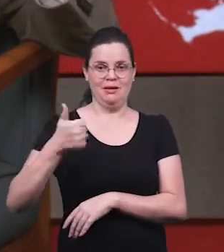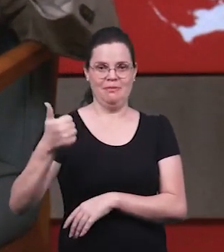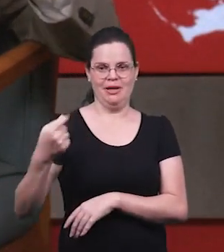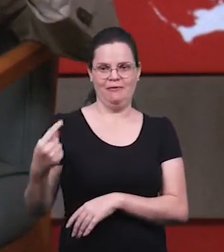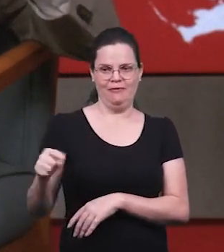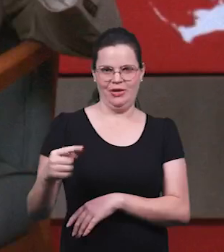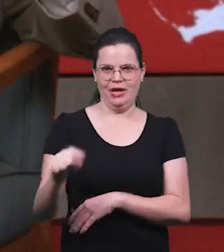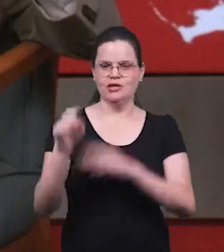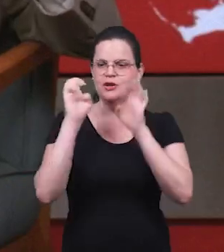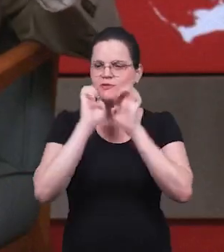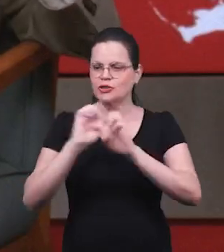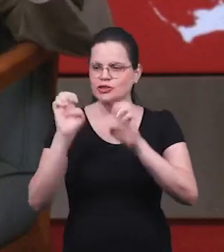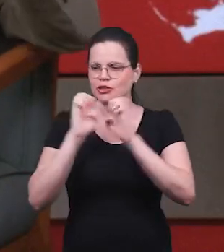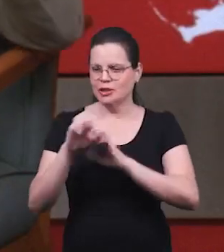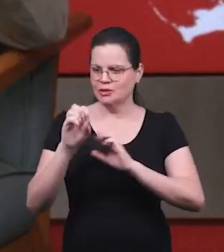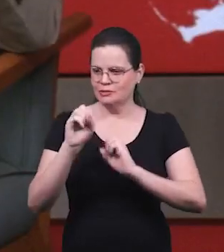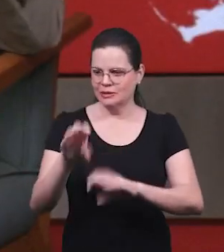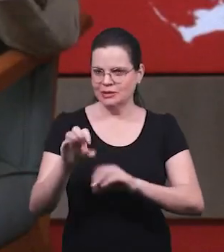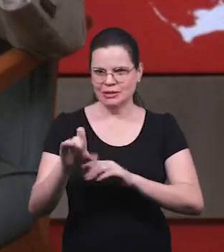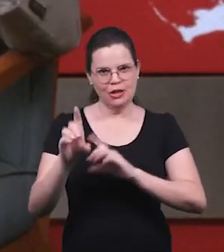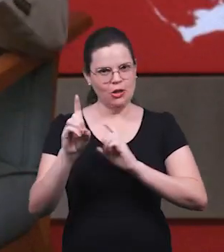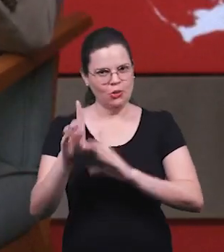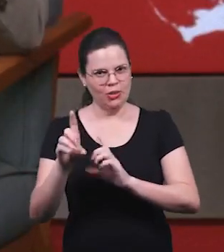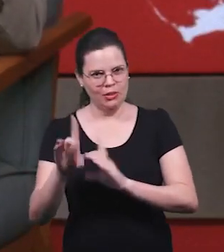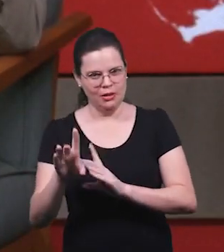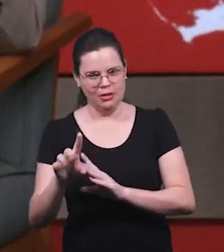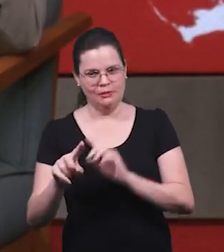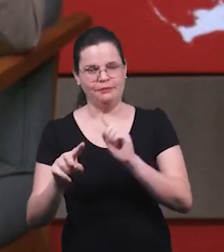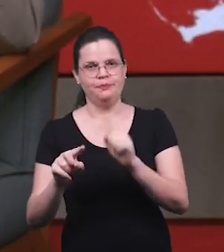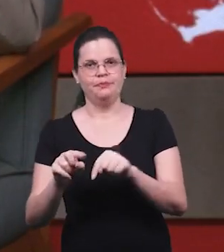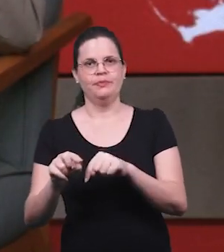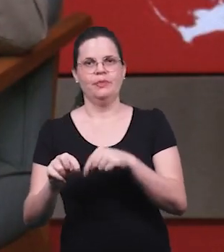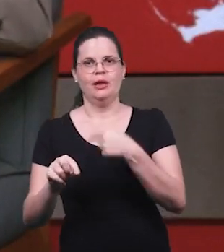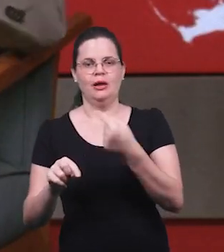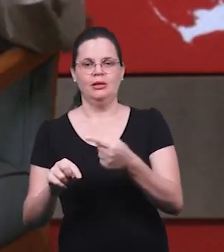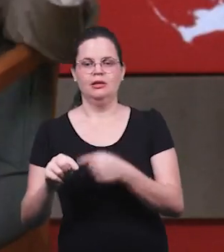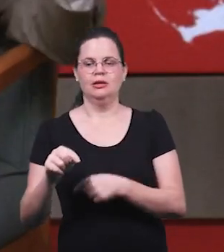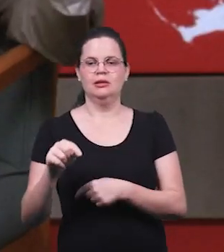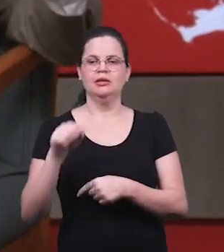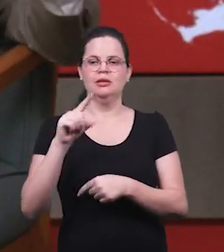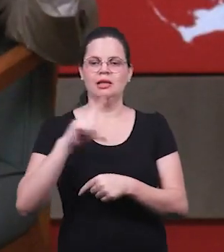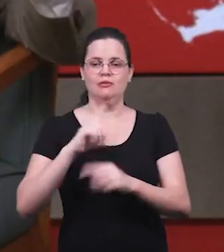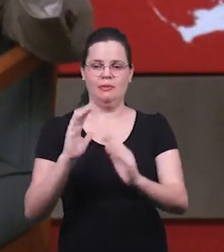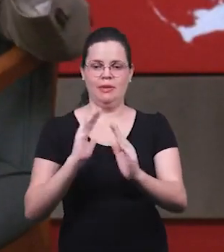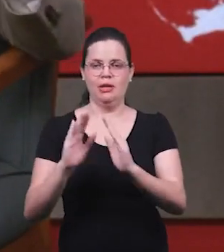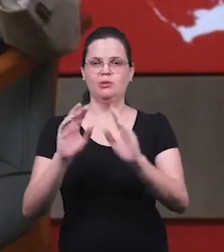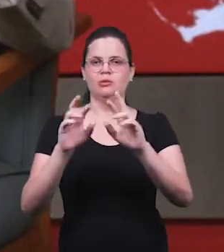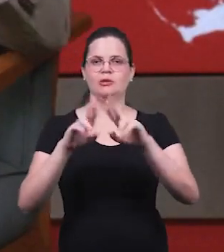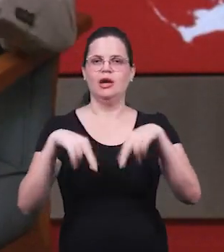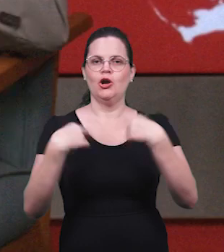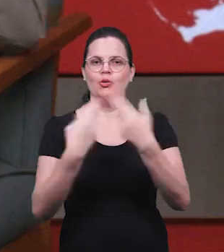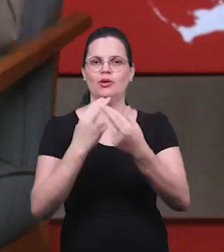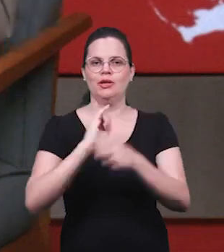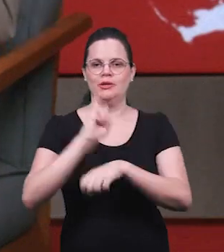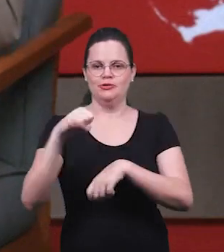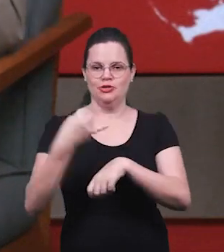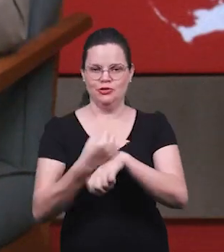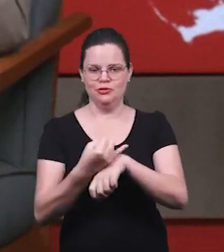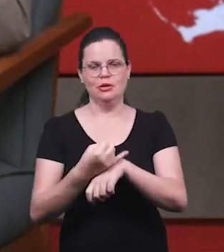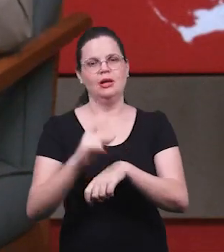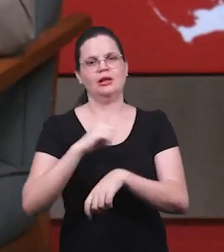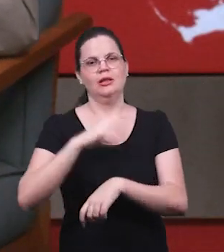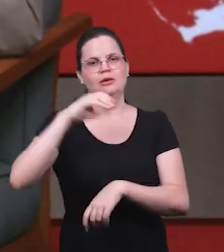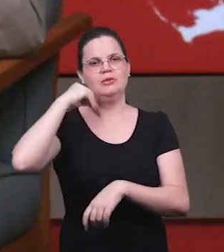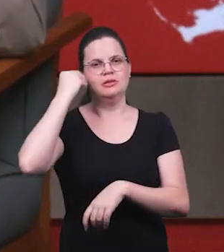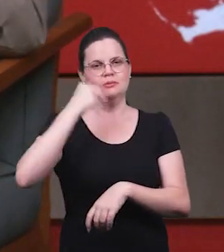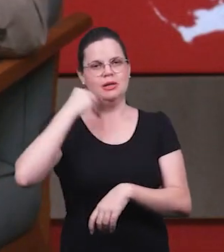de evangelização, a primeira, né? Depois da primeira e antes da segunda tem o Concílio de Jerusalém, todas